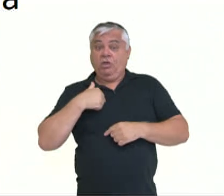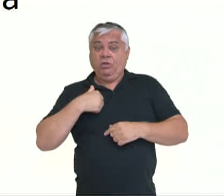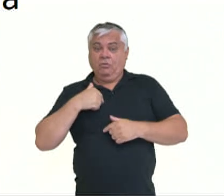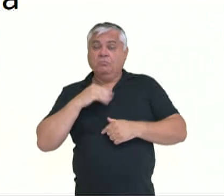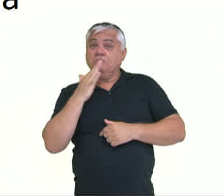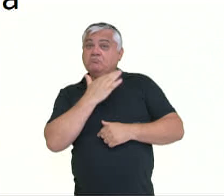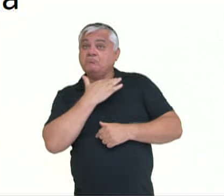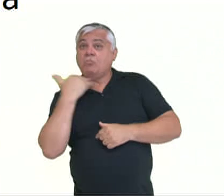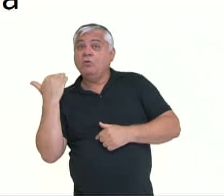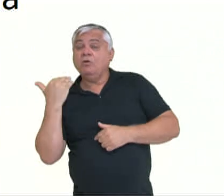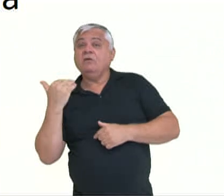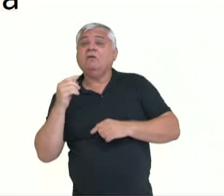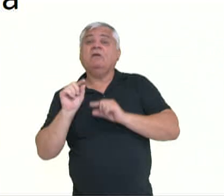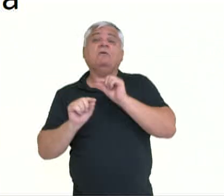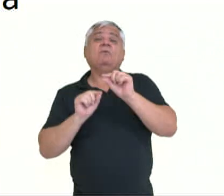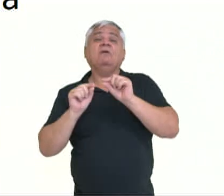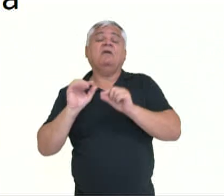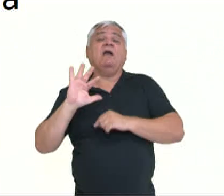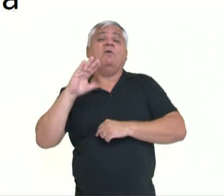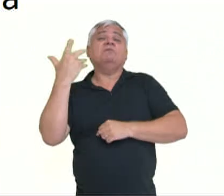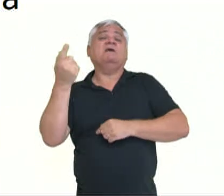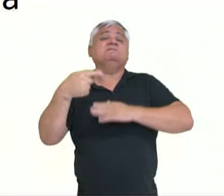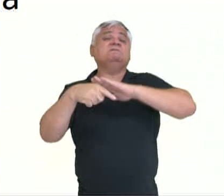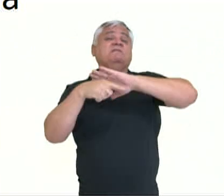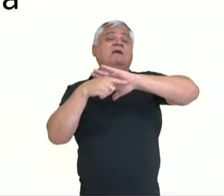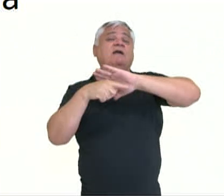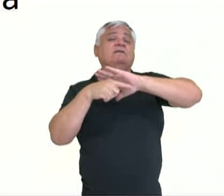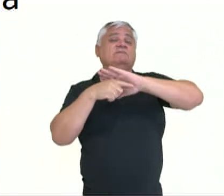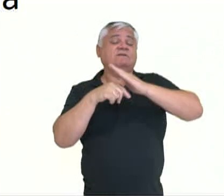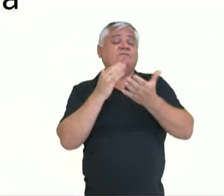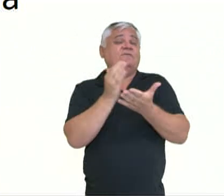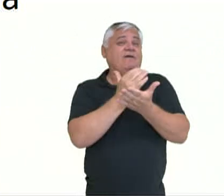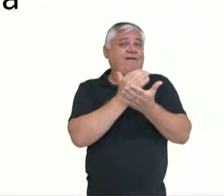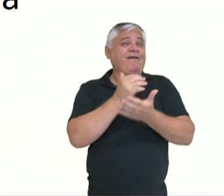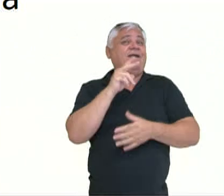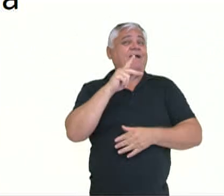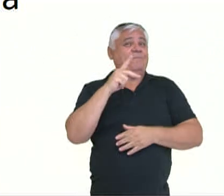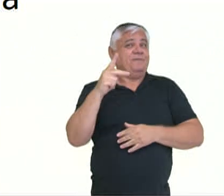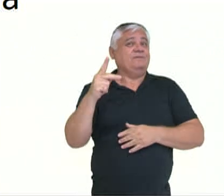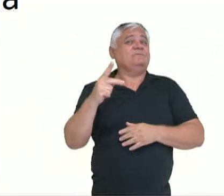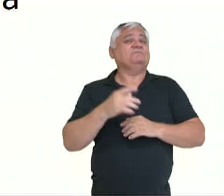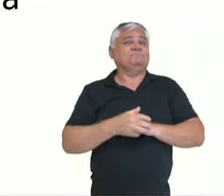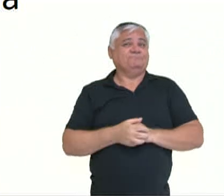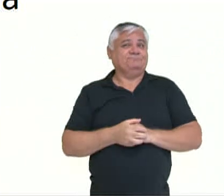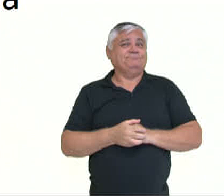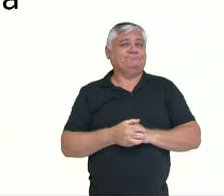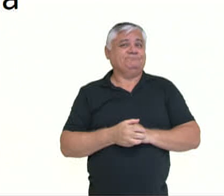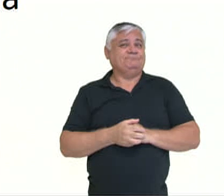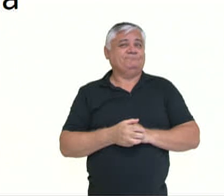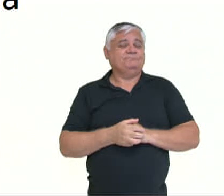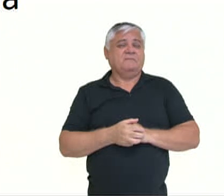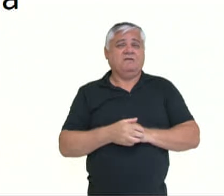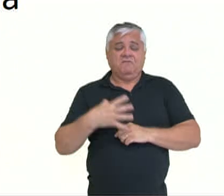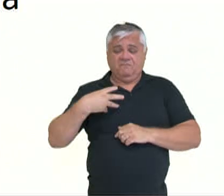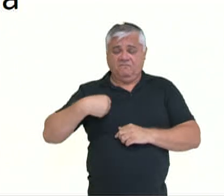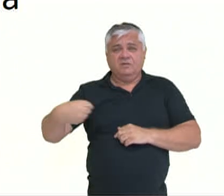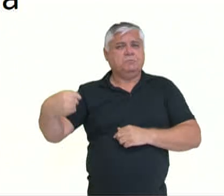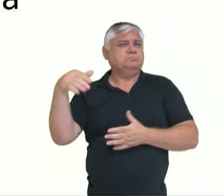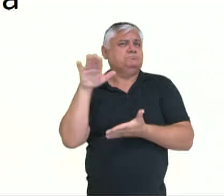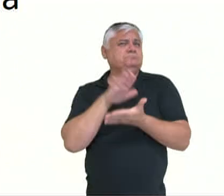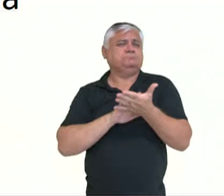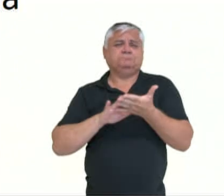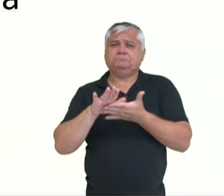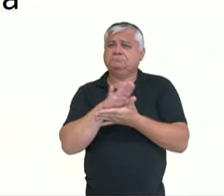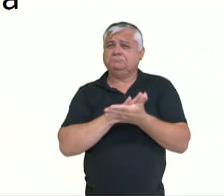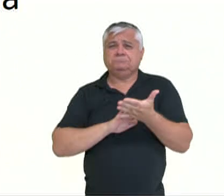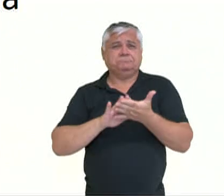saldo, que é a derradeira negativa deste capítulo de negativas. Não tive filhos,